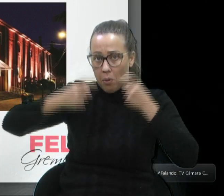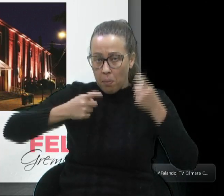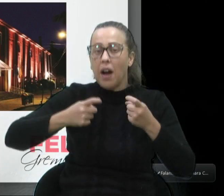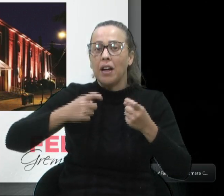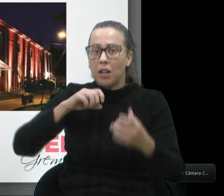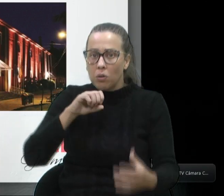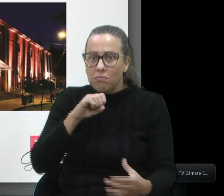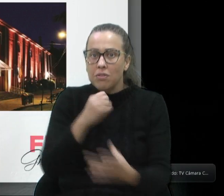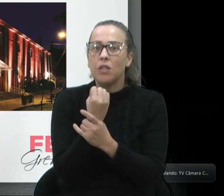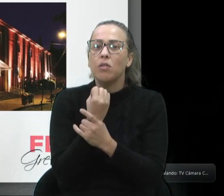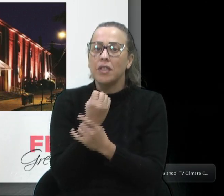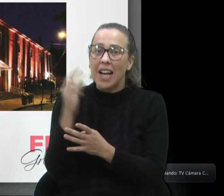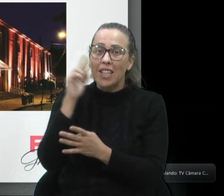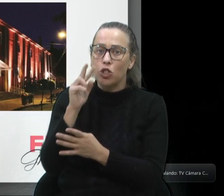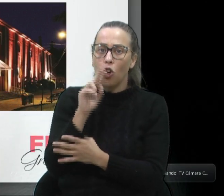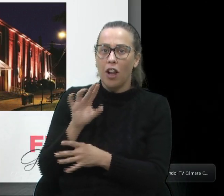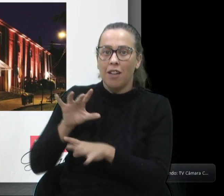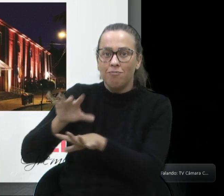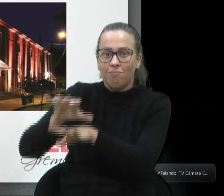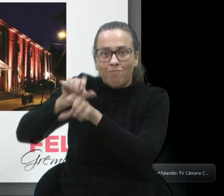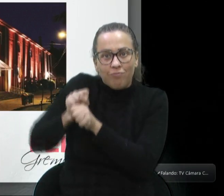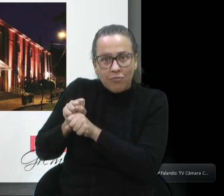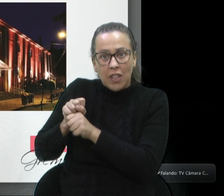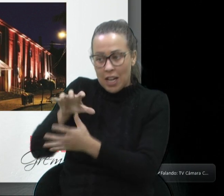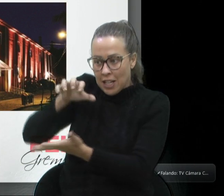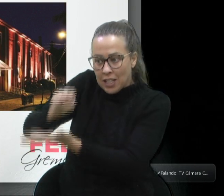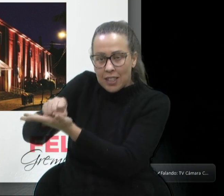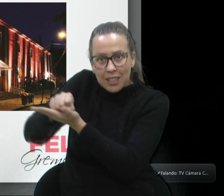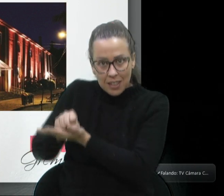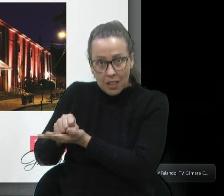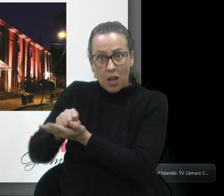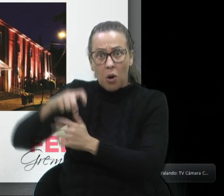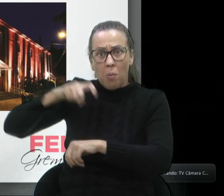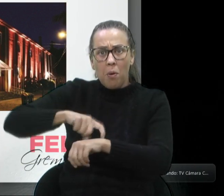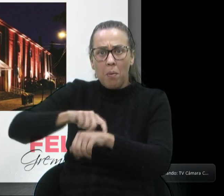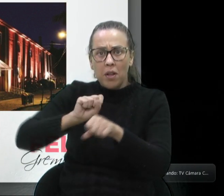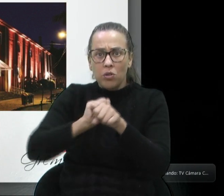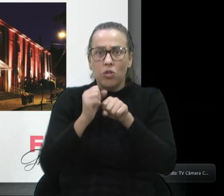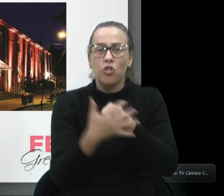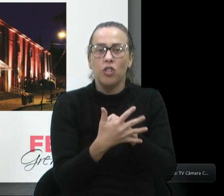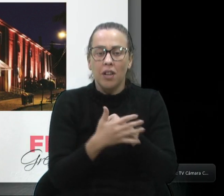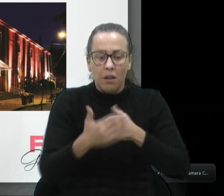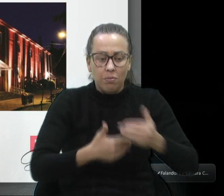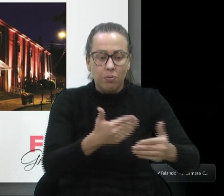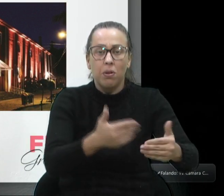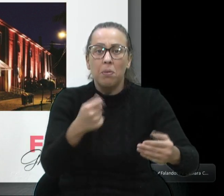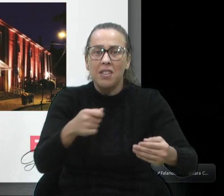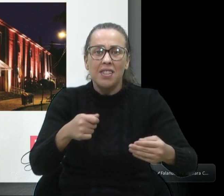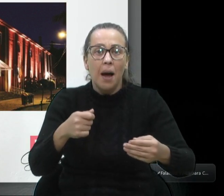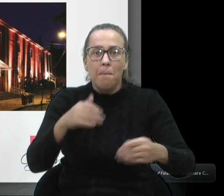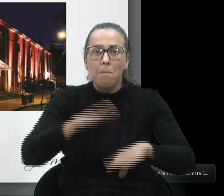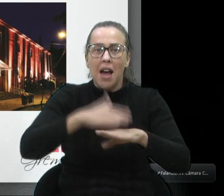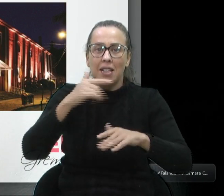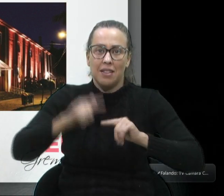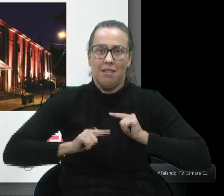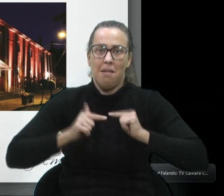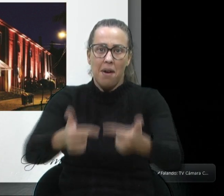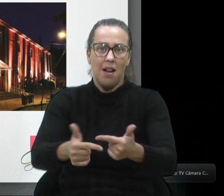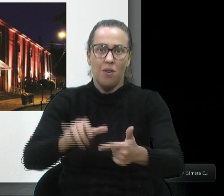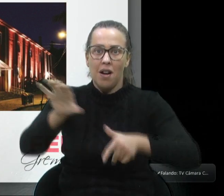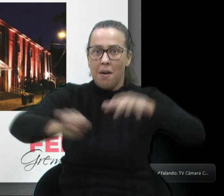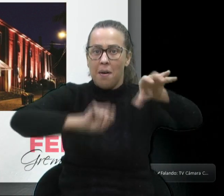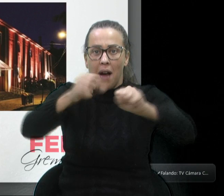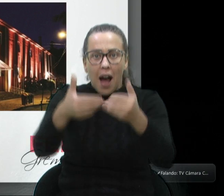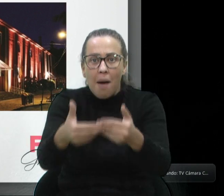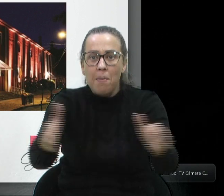histórica. Nós estamos vivendo um momento de pandemia e a necessidade da geração de emprego, na busca pela renda, vai ser ainda muito maior. Então,